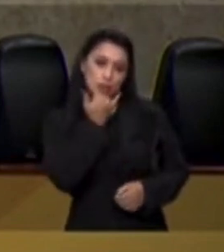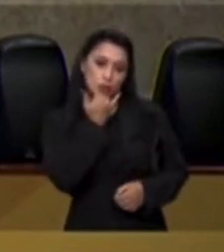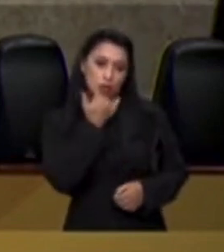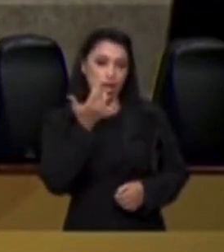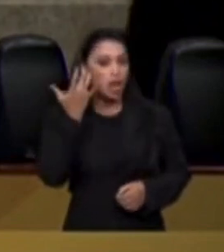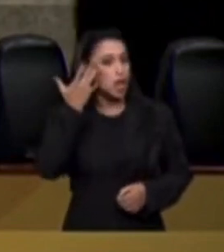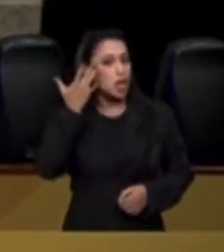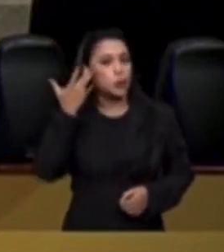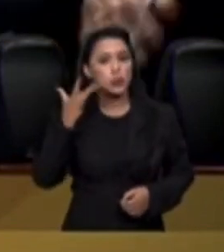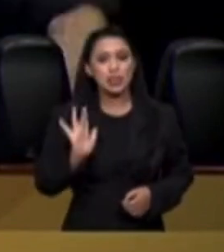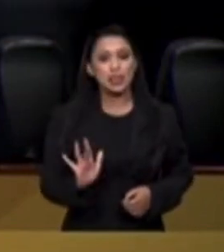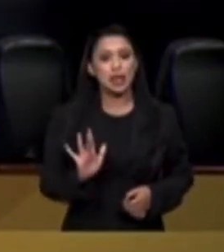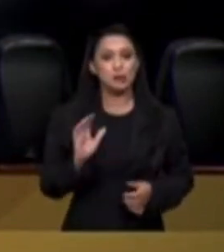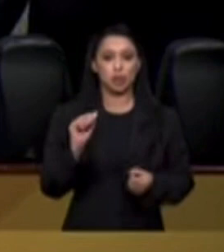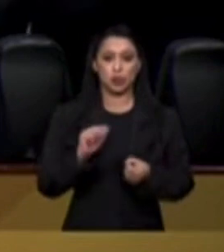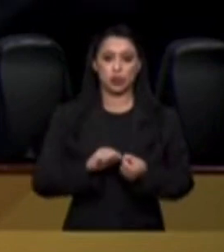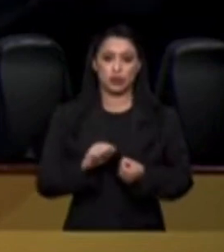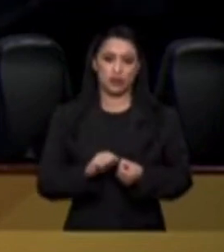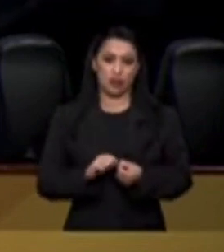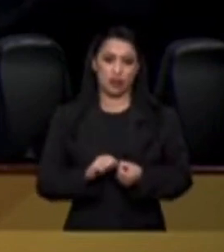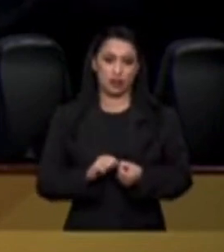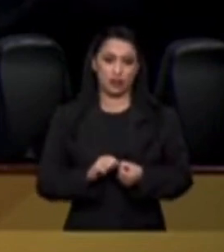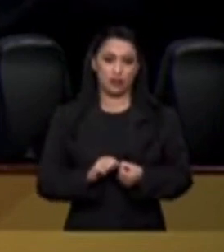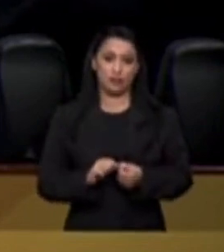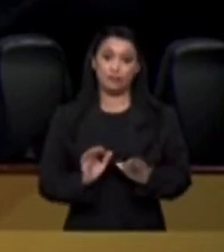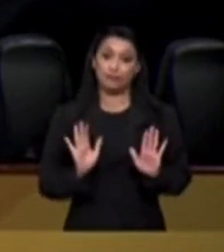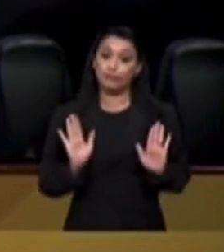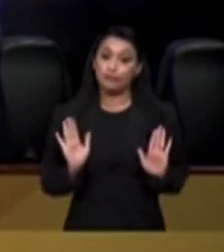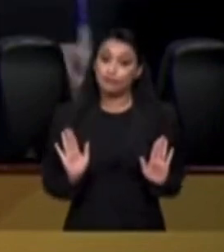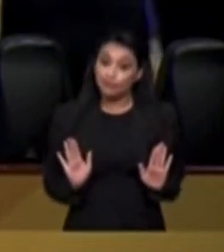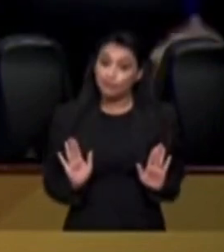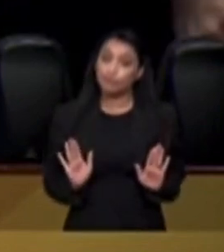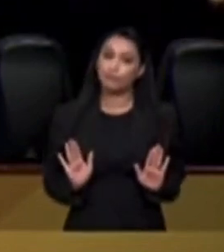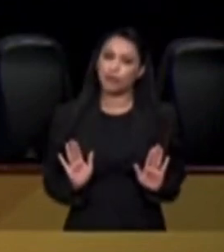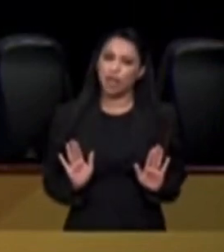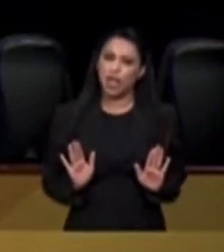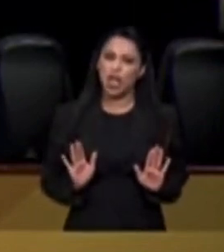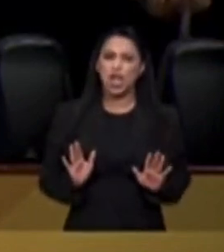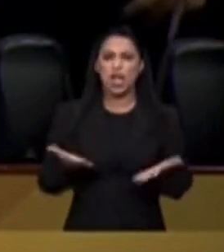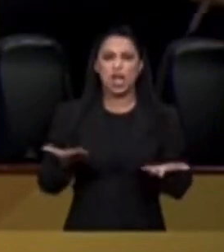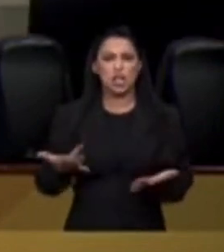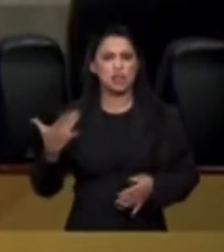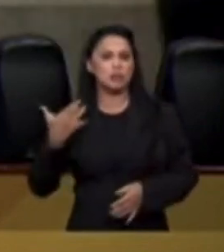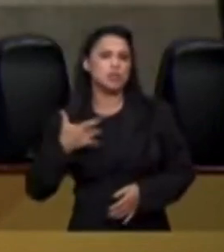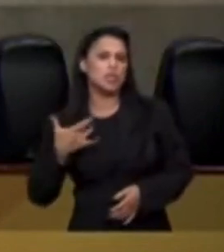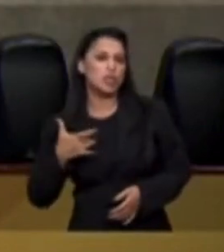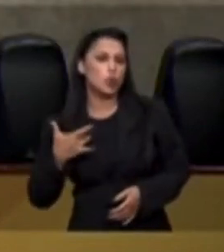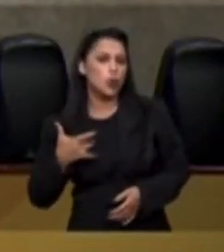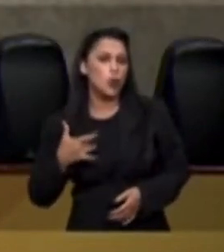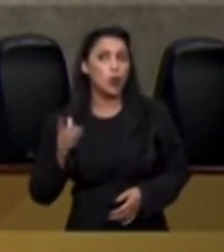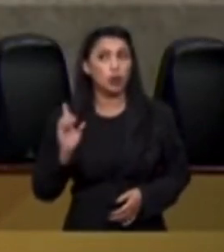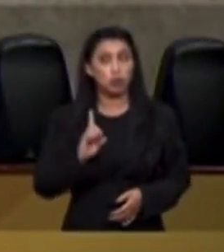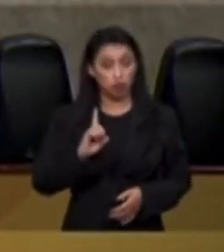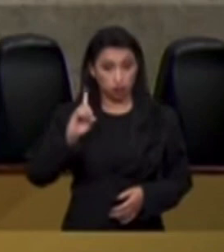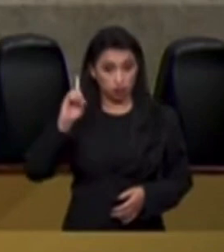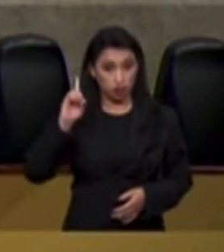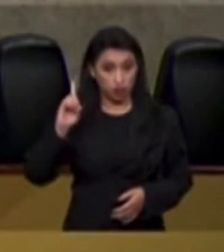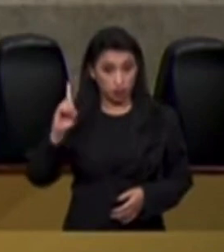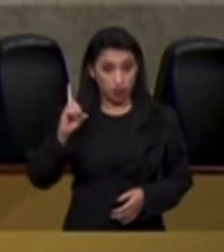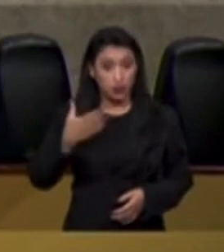eles não sabem o que fazem. Essa misericórdia divina, ela